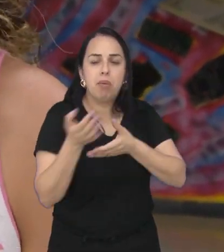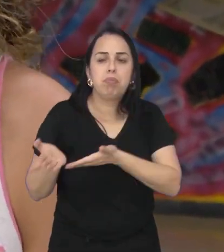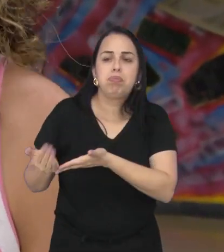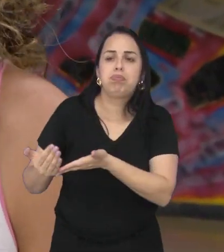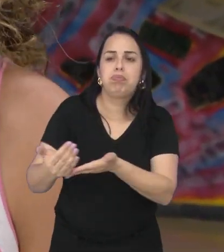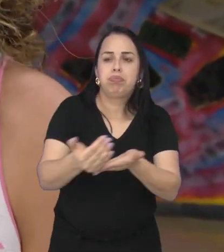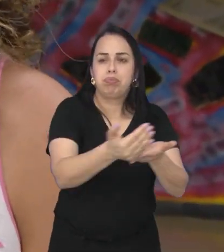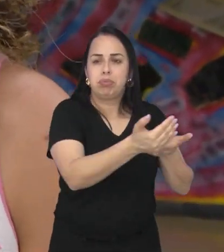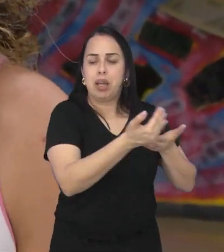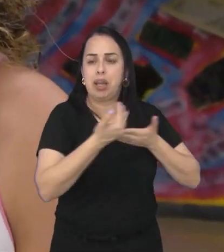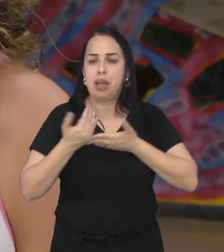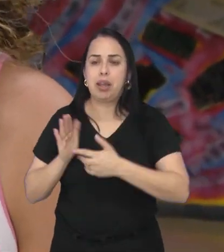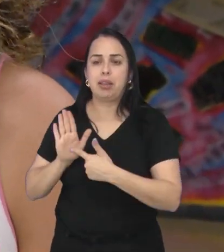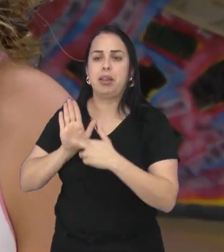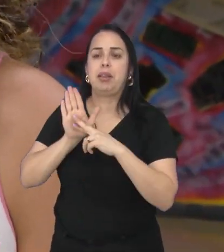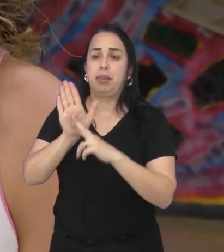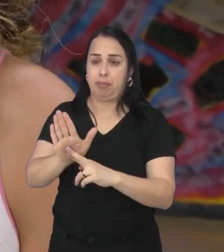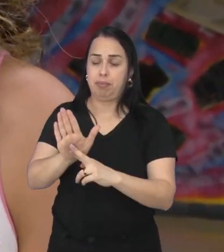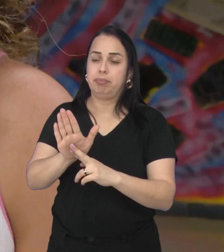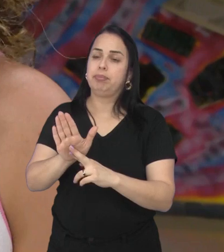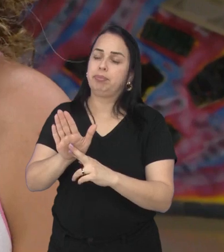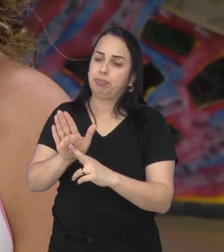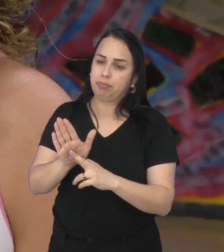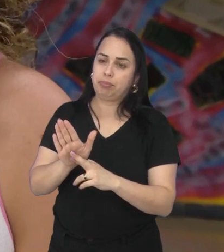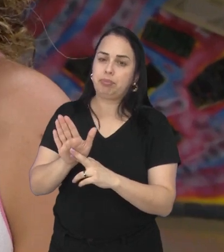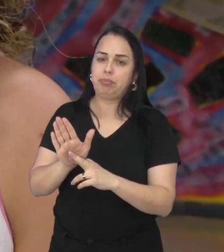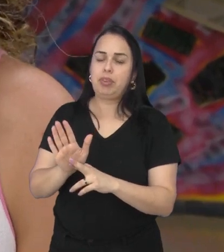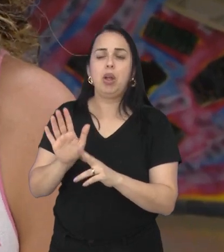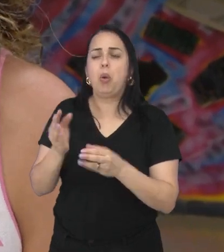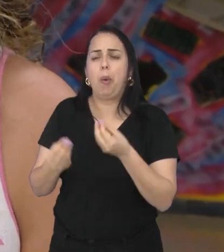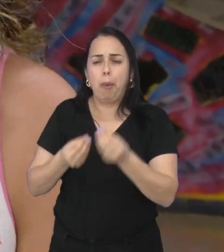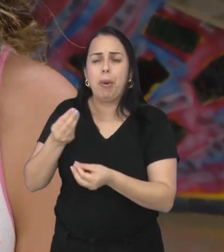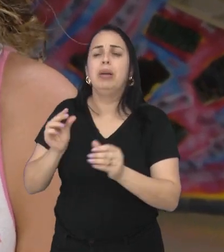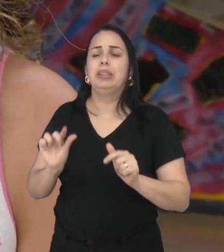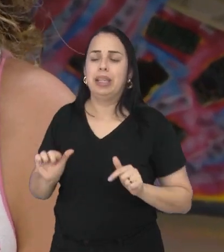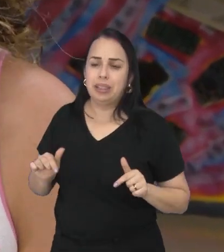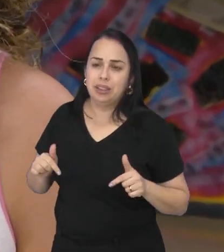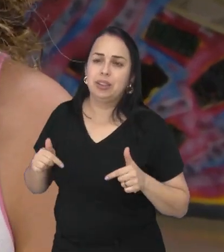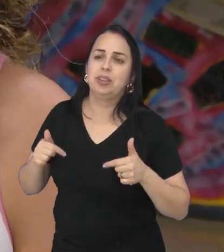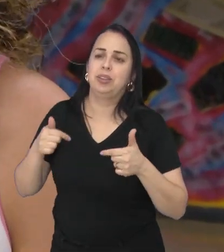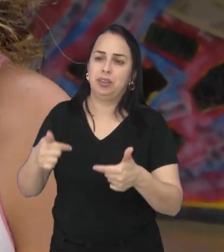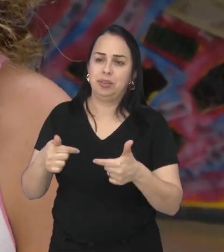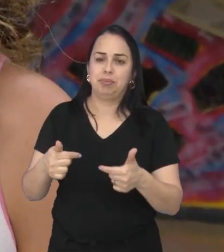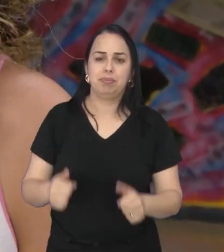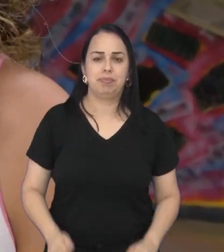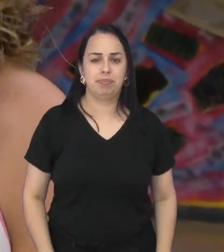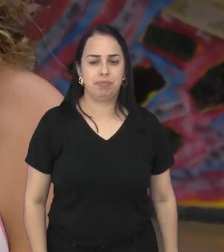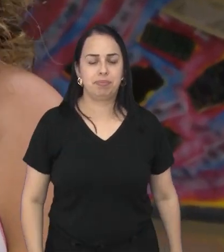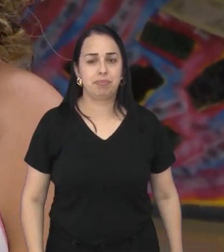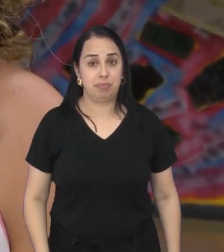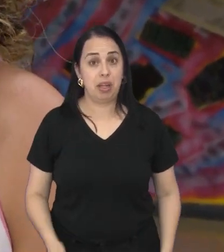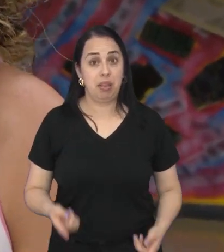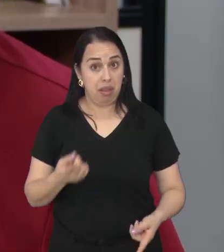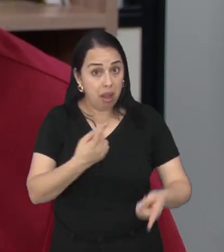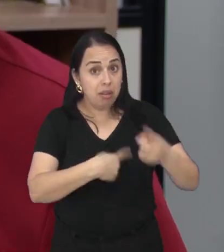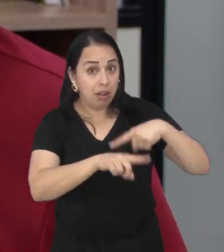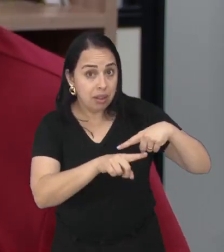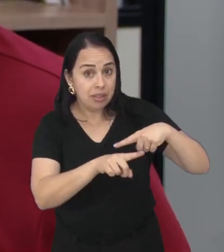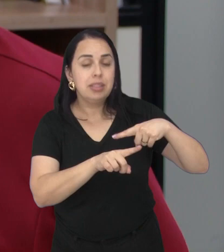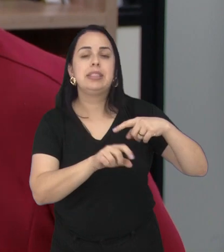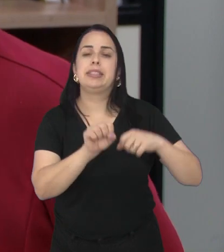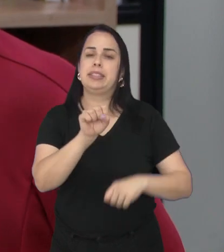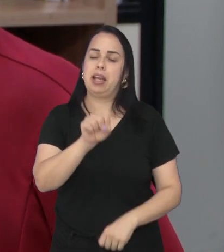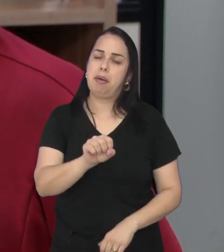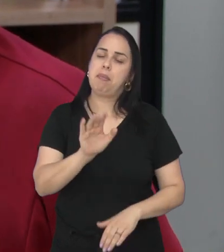pessoas aqui e tragam essa representatividade para a gente em forma de ações de tudo que a gente espera. Tem